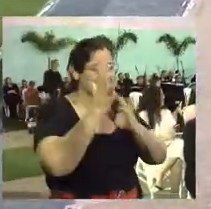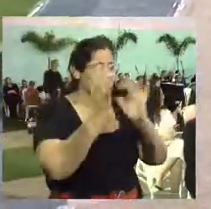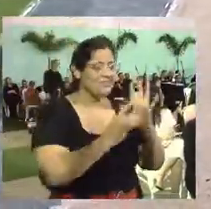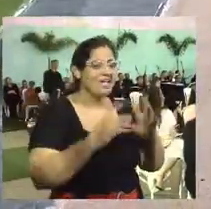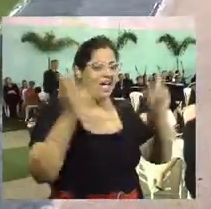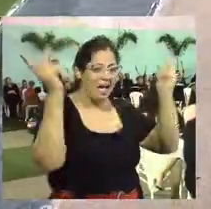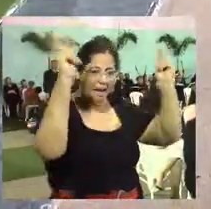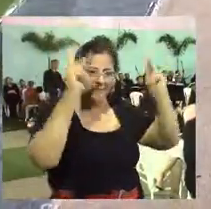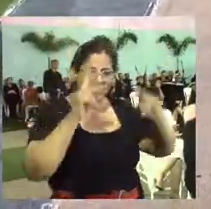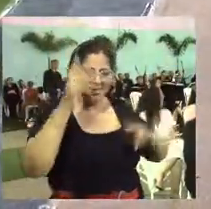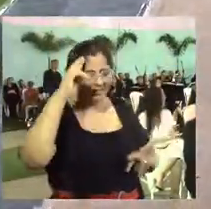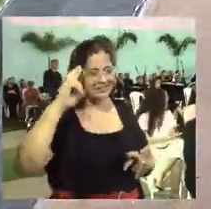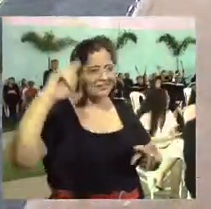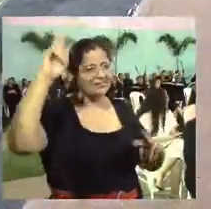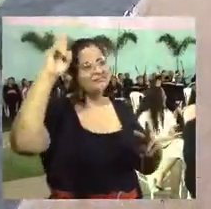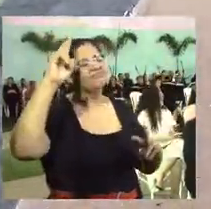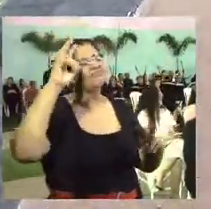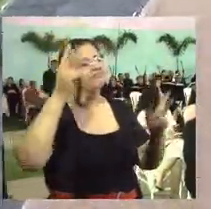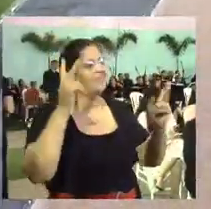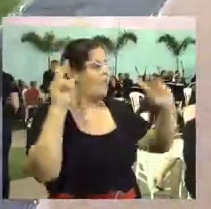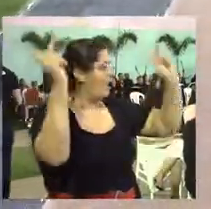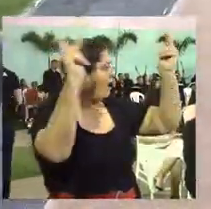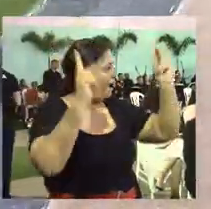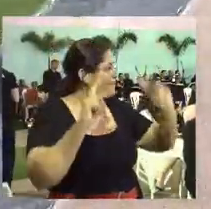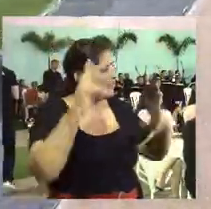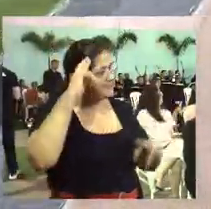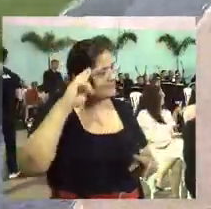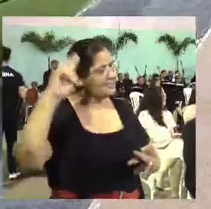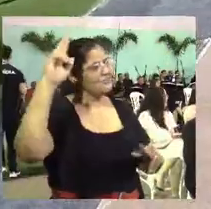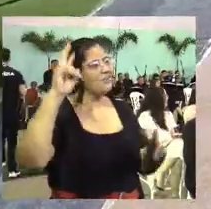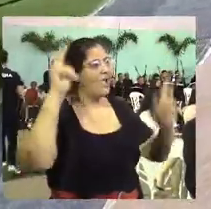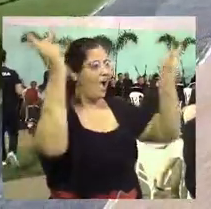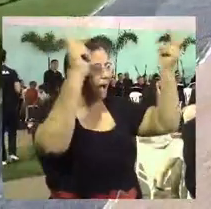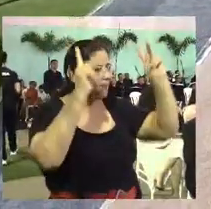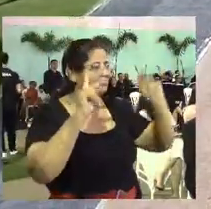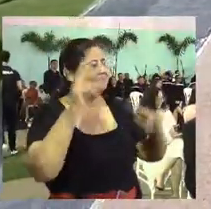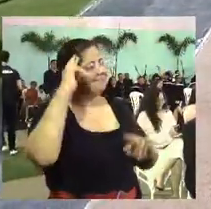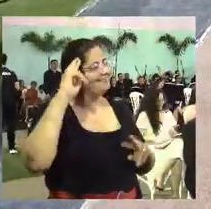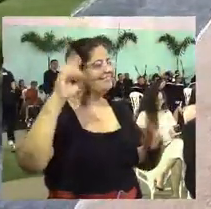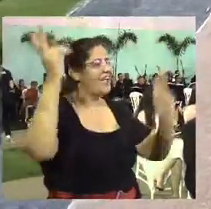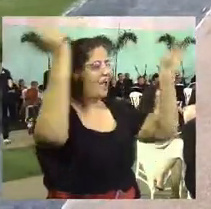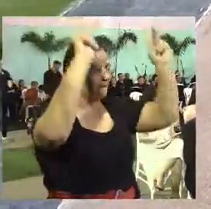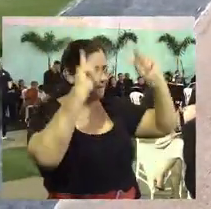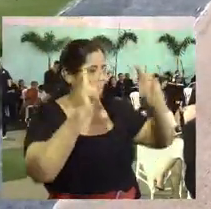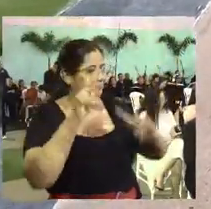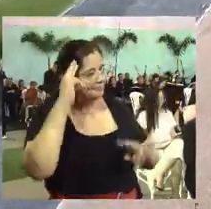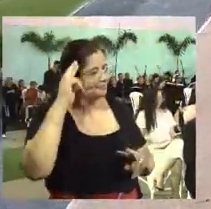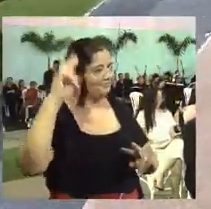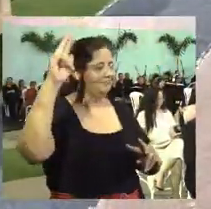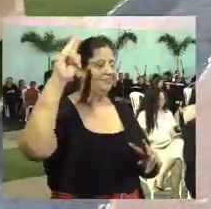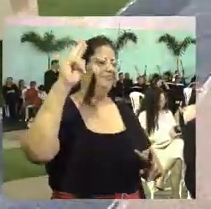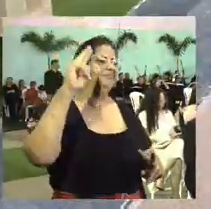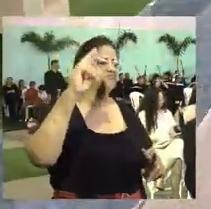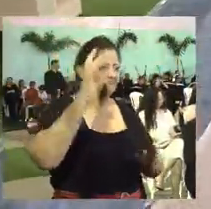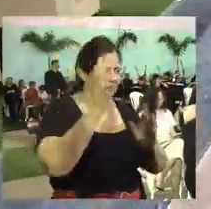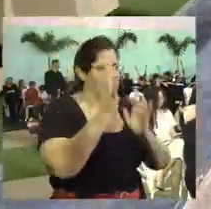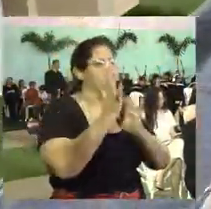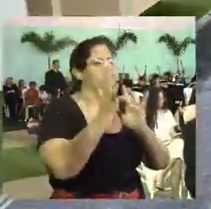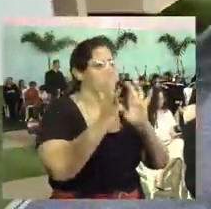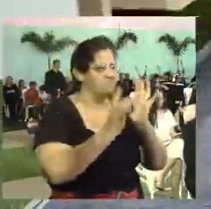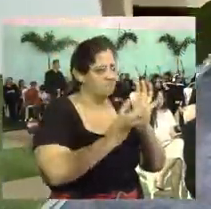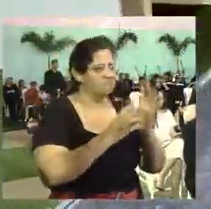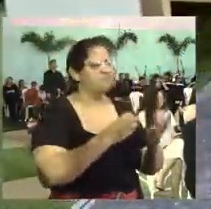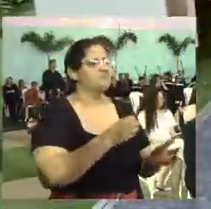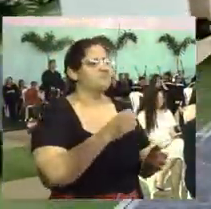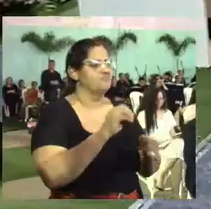paz do senhor Jesus e a paz do senhor aqui não tem bom dia boa tarde boa noite é a paz do Senhor A paz do senhor é isso que Jesus vai fazer através